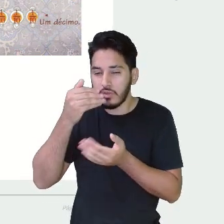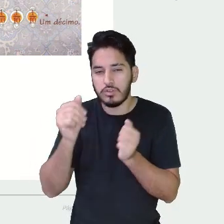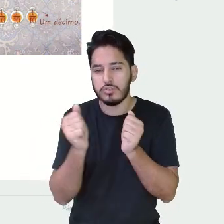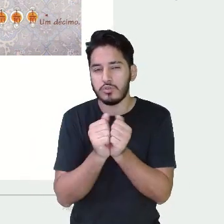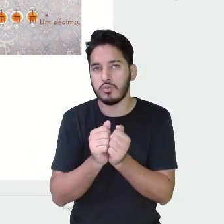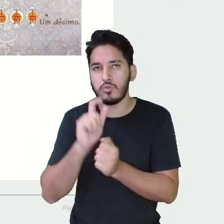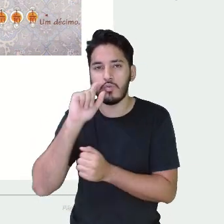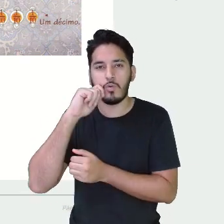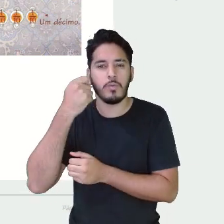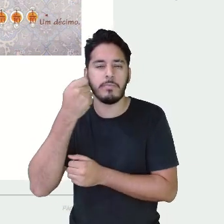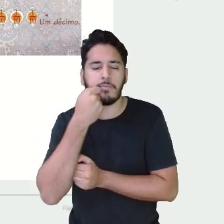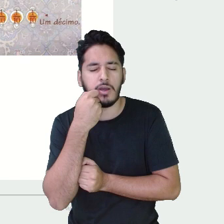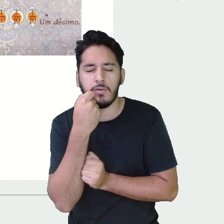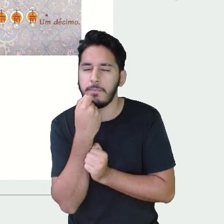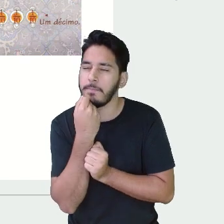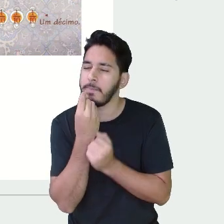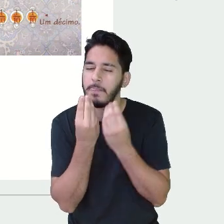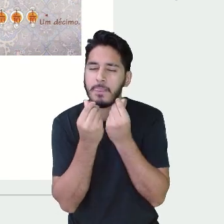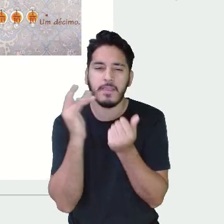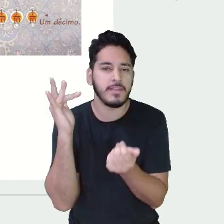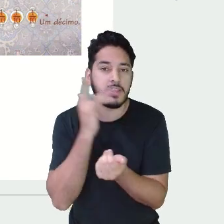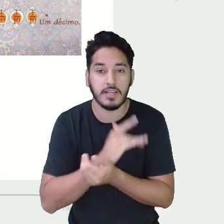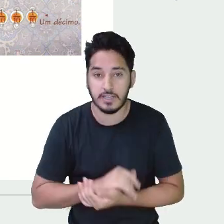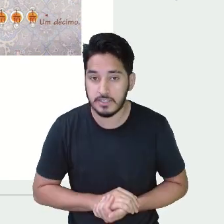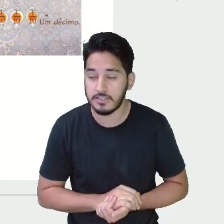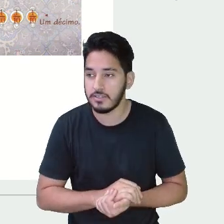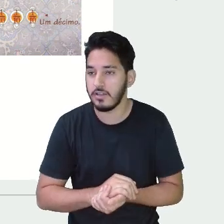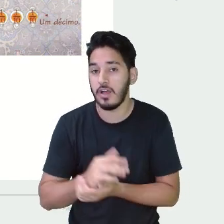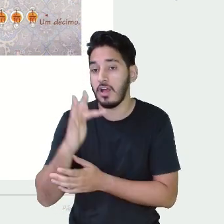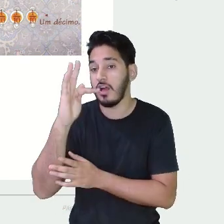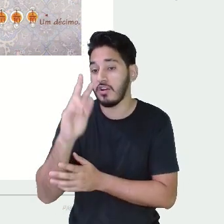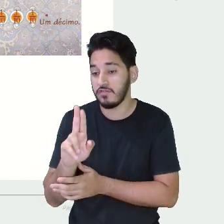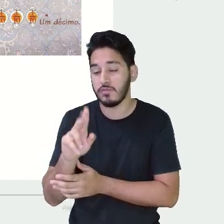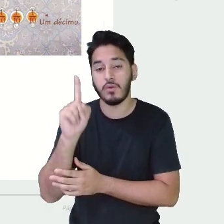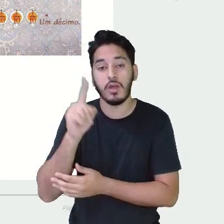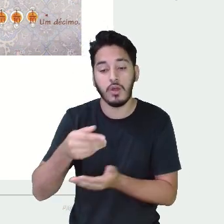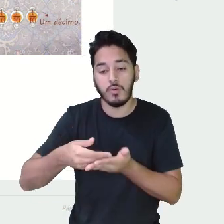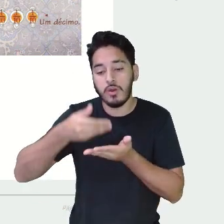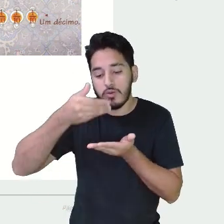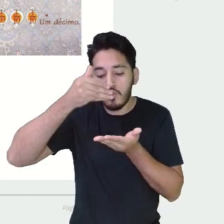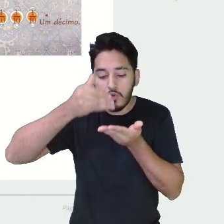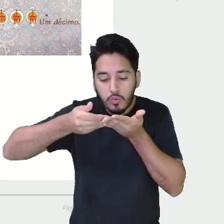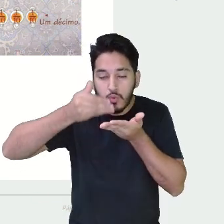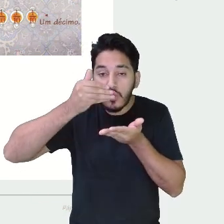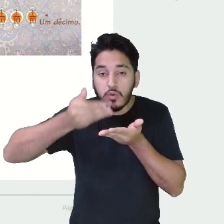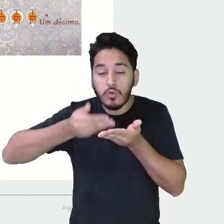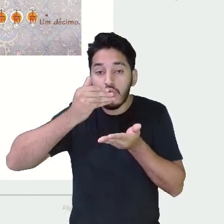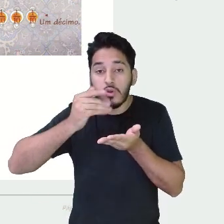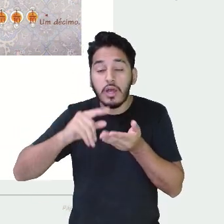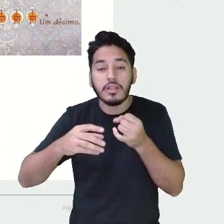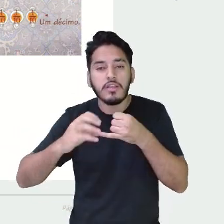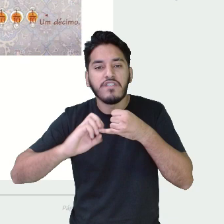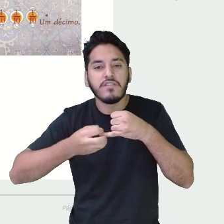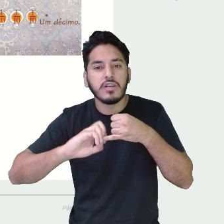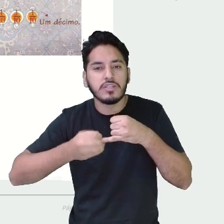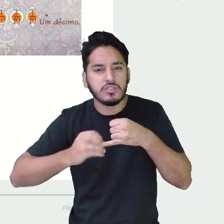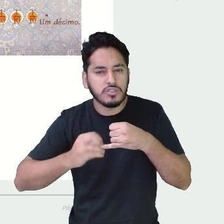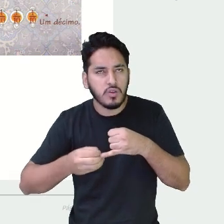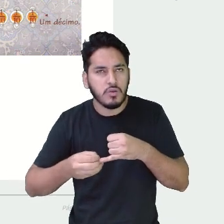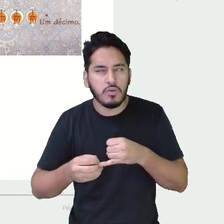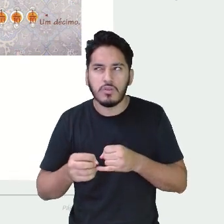pão aishi é ainda mais gostoso. Full é uma sopa feita à base de feijão. Será